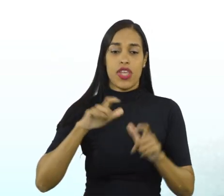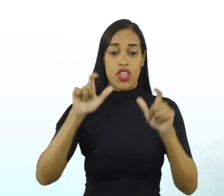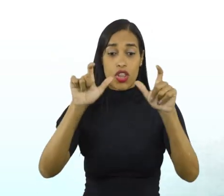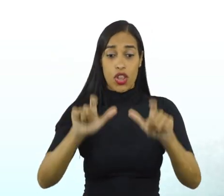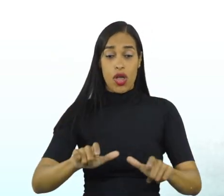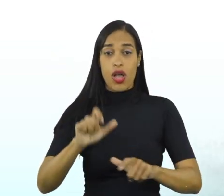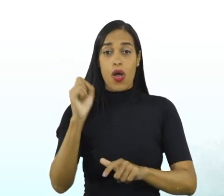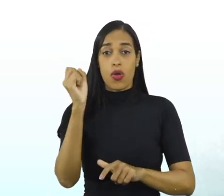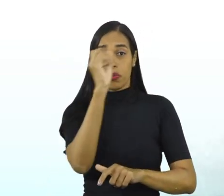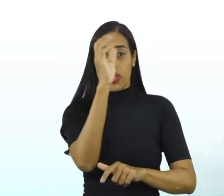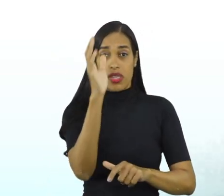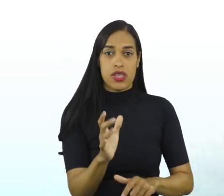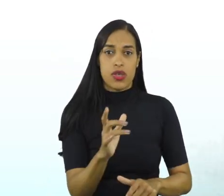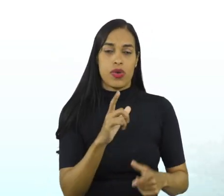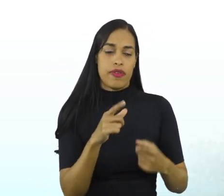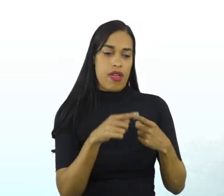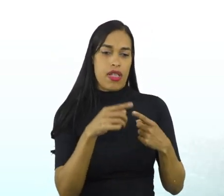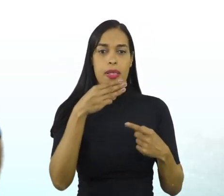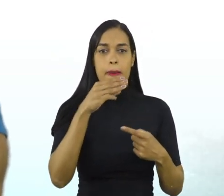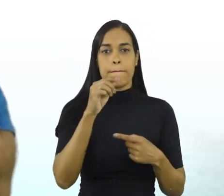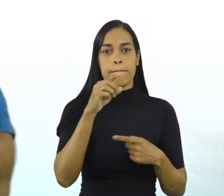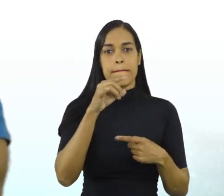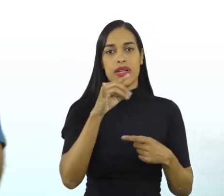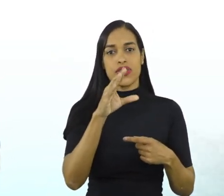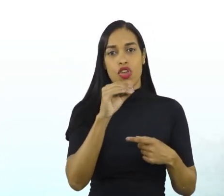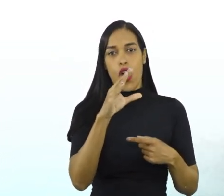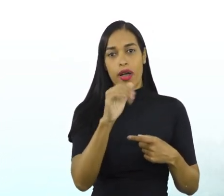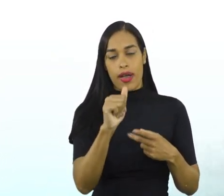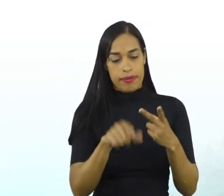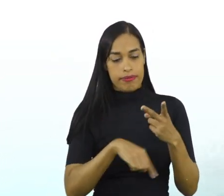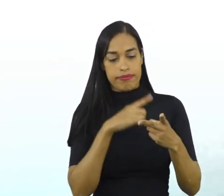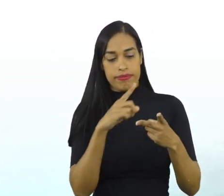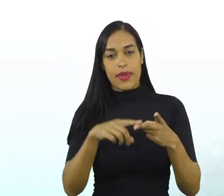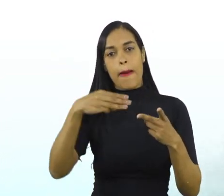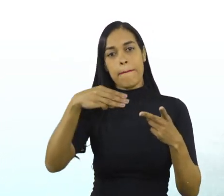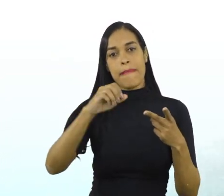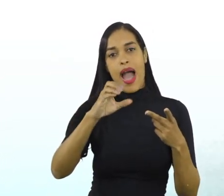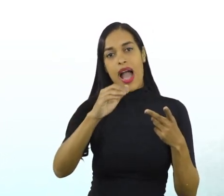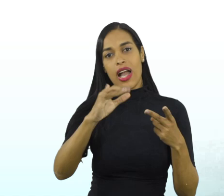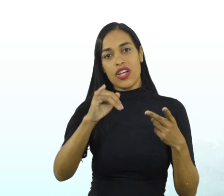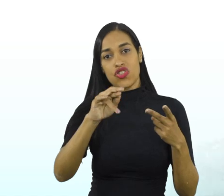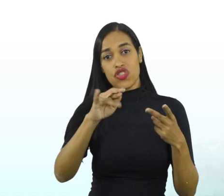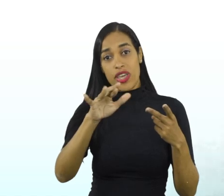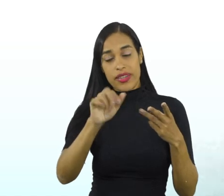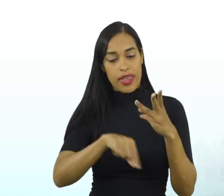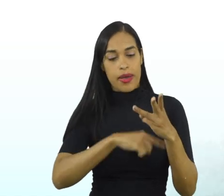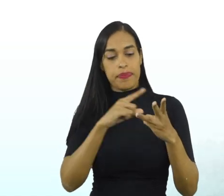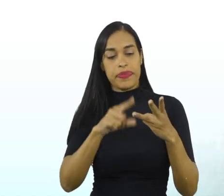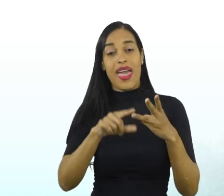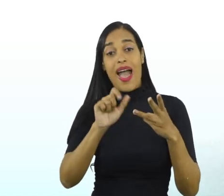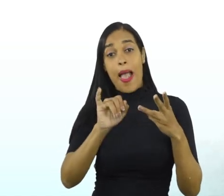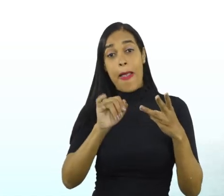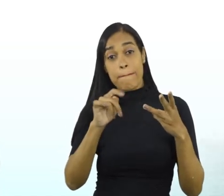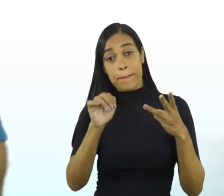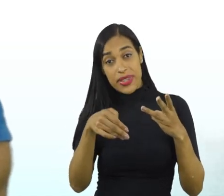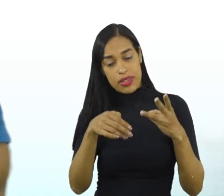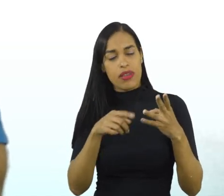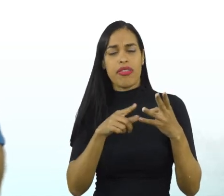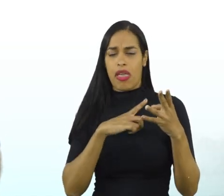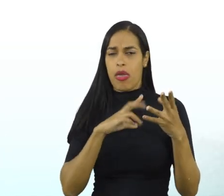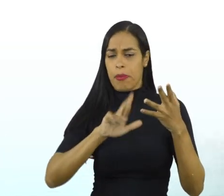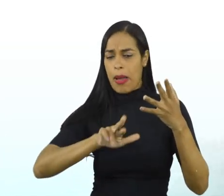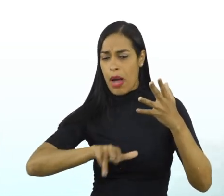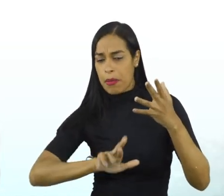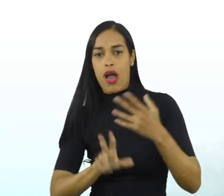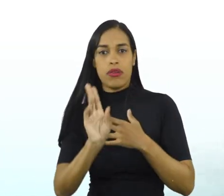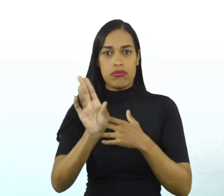locais no Brasil que se chama mandioca, macaxeira, aipim. Certo? Manupoeira também.